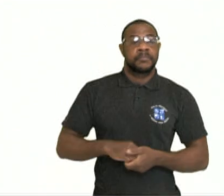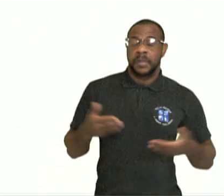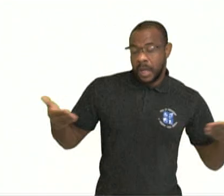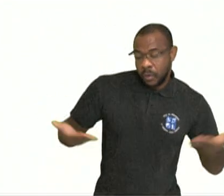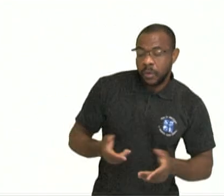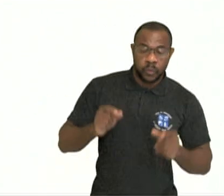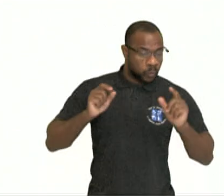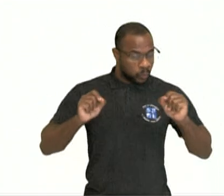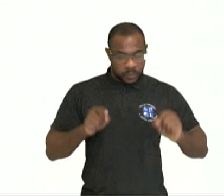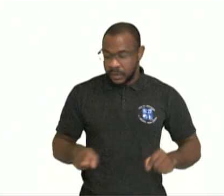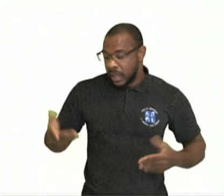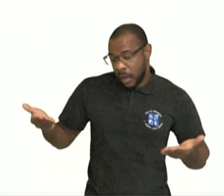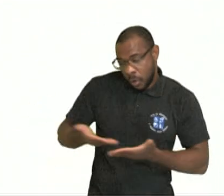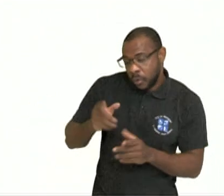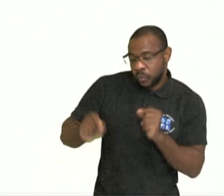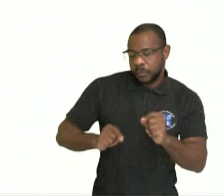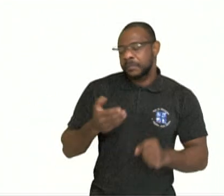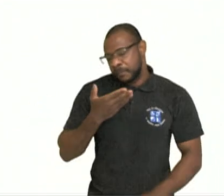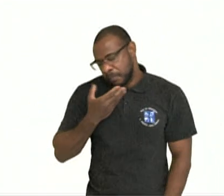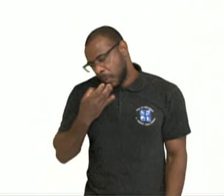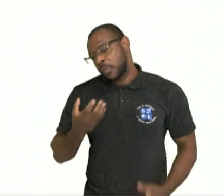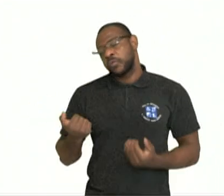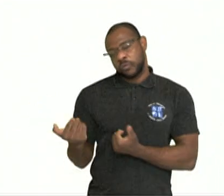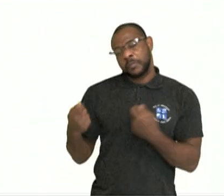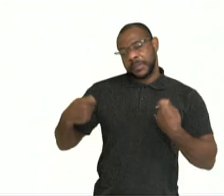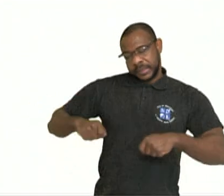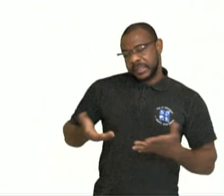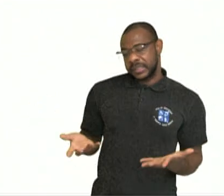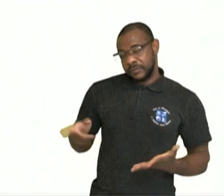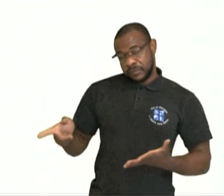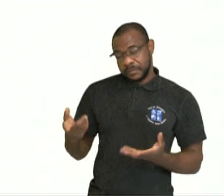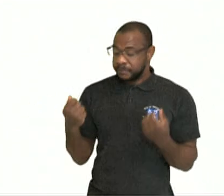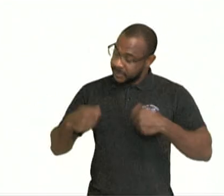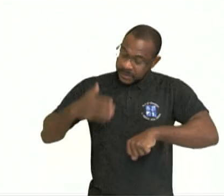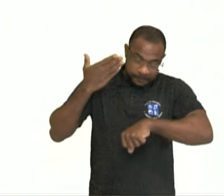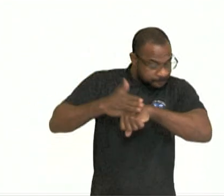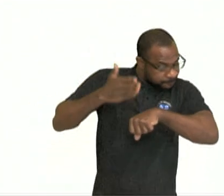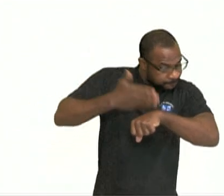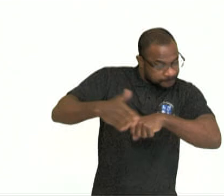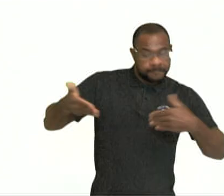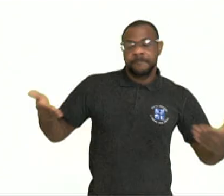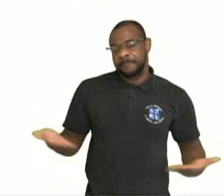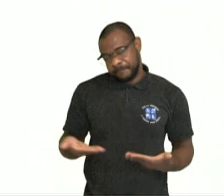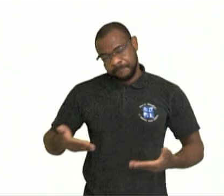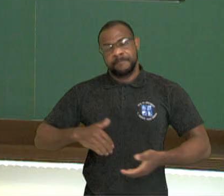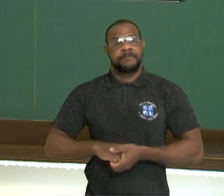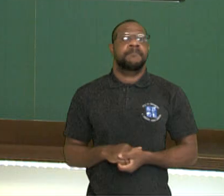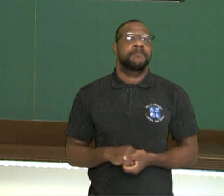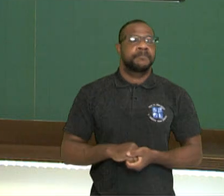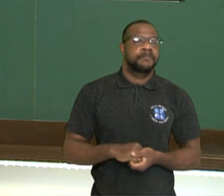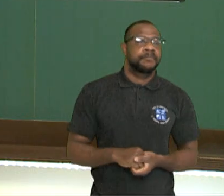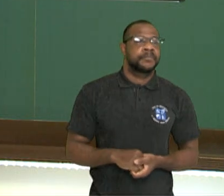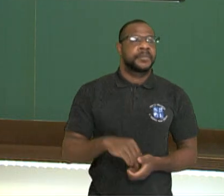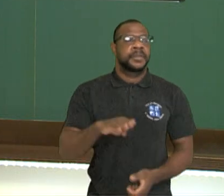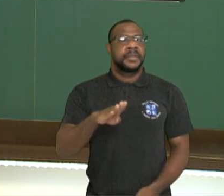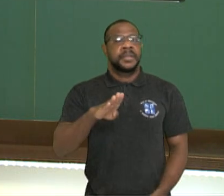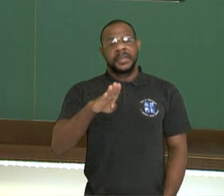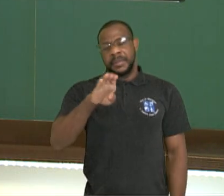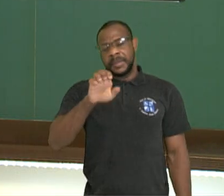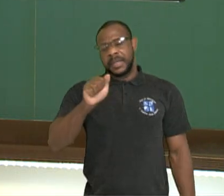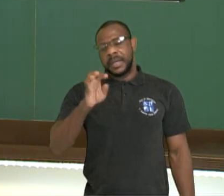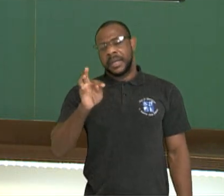Agora é hora de ser um bom jovem e de as colocar em prática. Beatriz Sofia